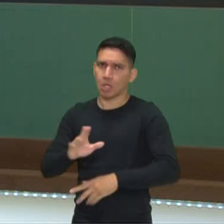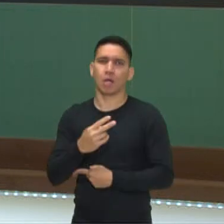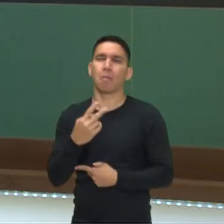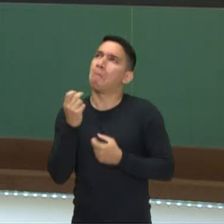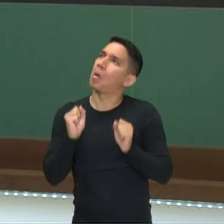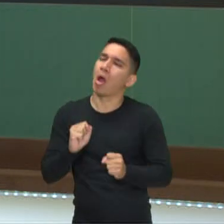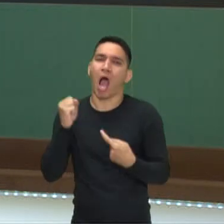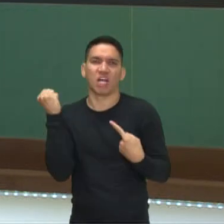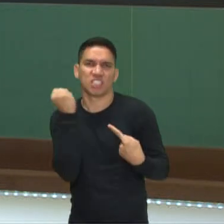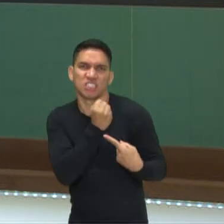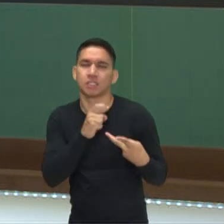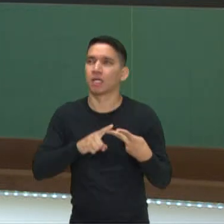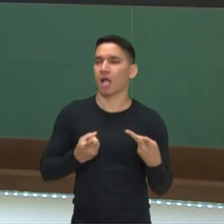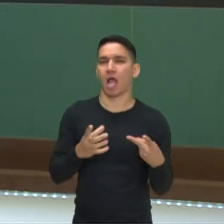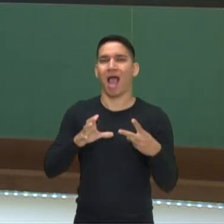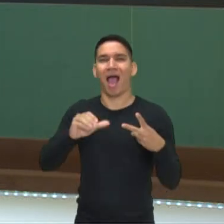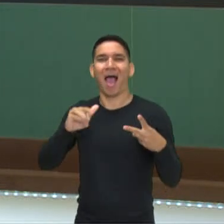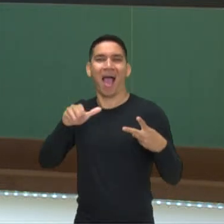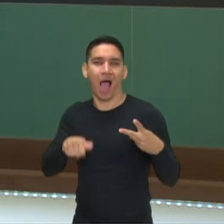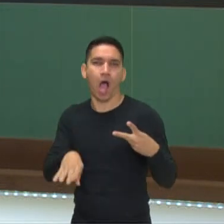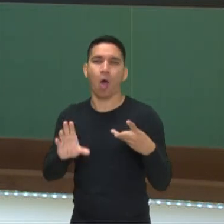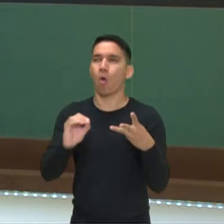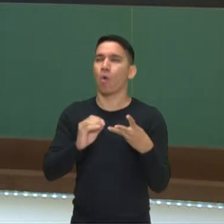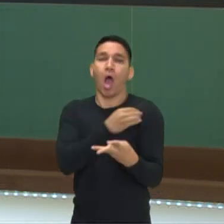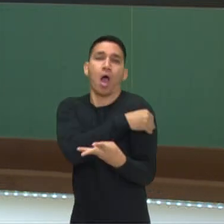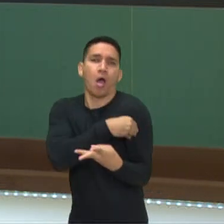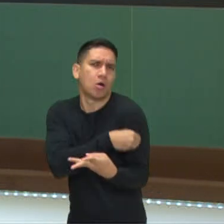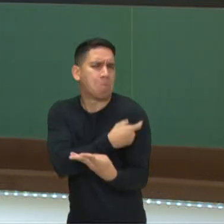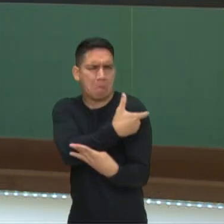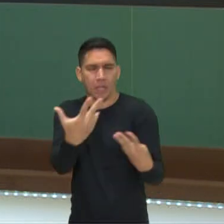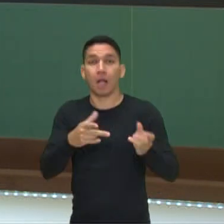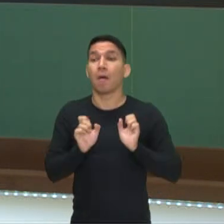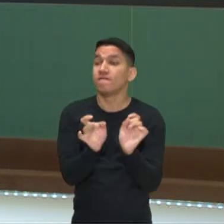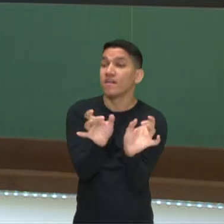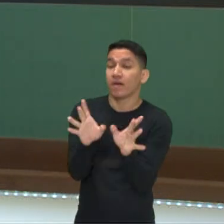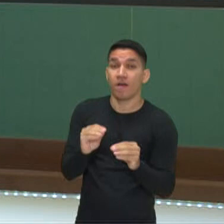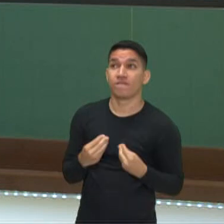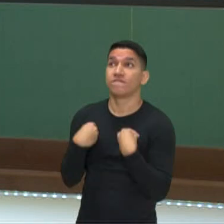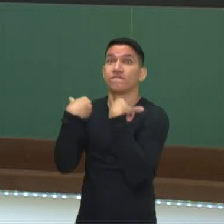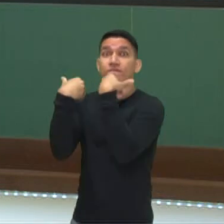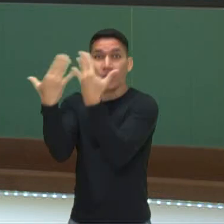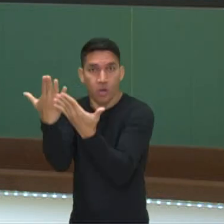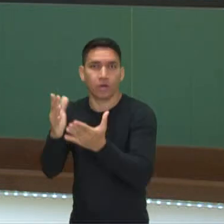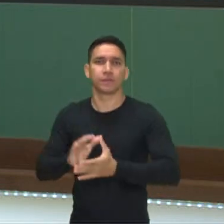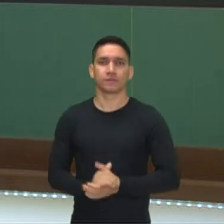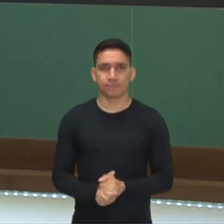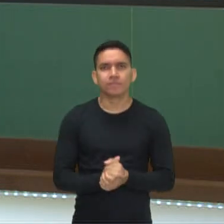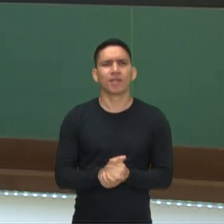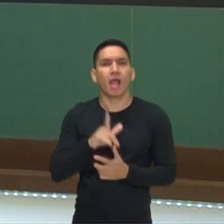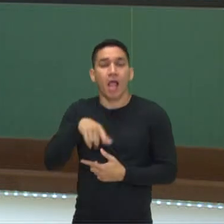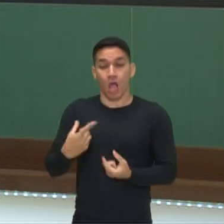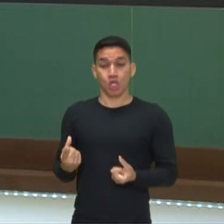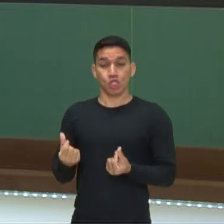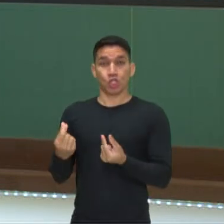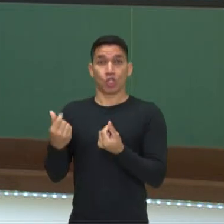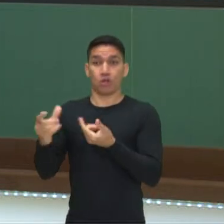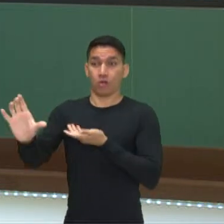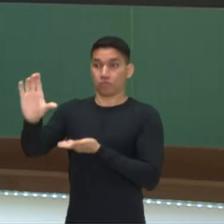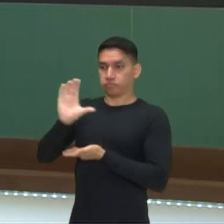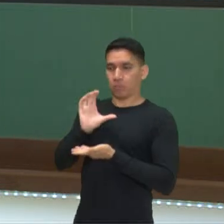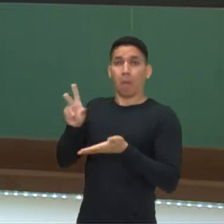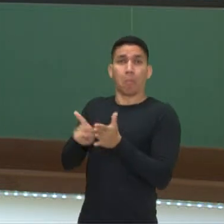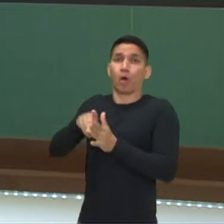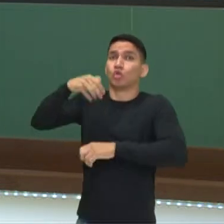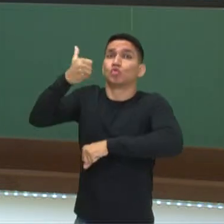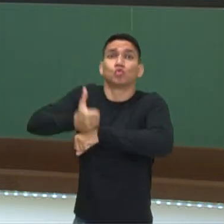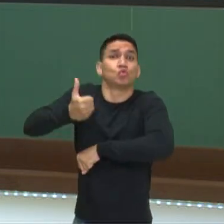cana, cacau, algodão, e esse produto todo, ele é vendido para fora, né? Esse lucro vai ser revertido para o